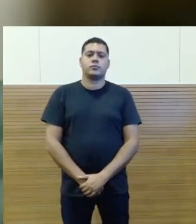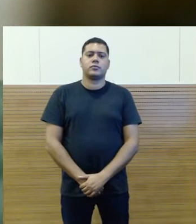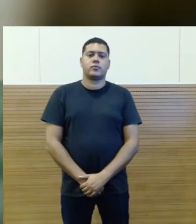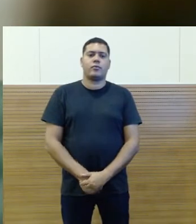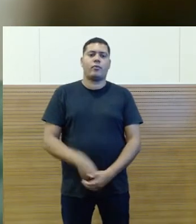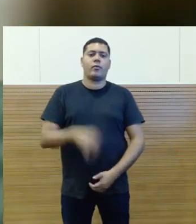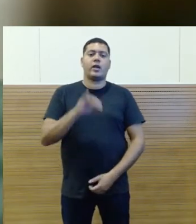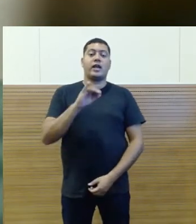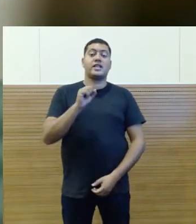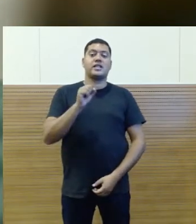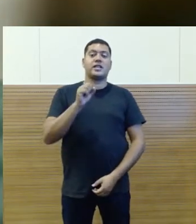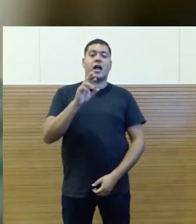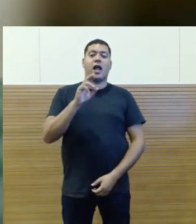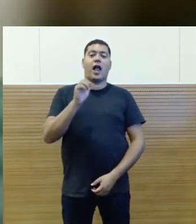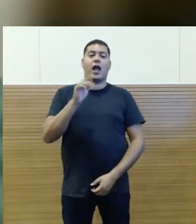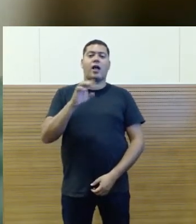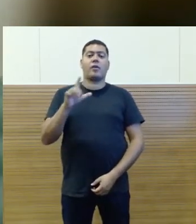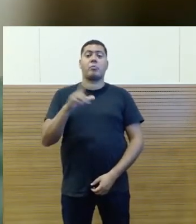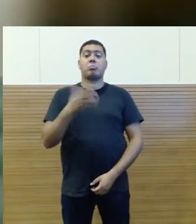Israel?